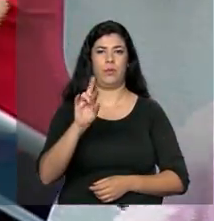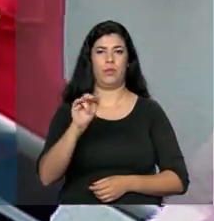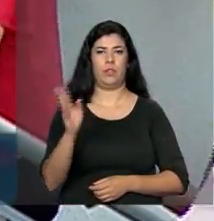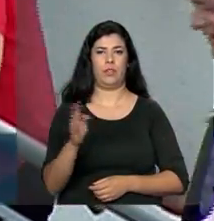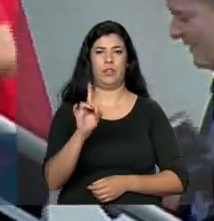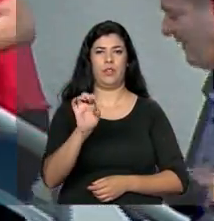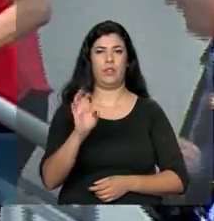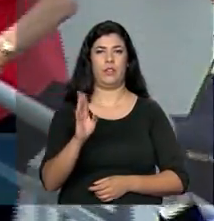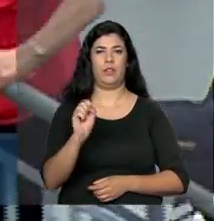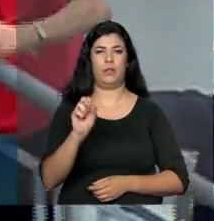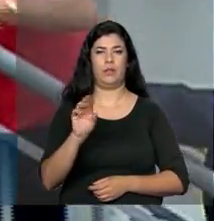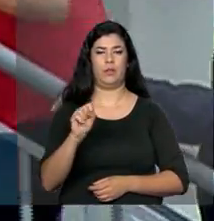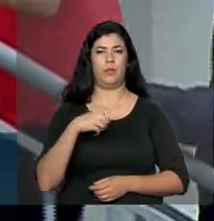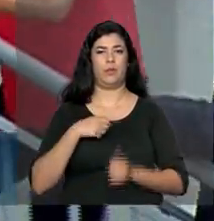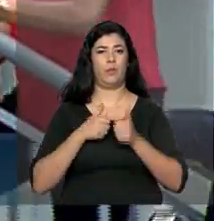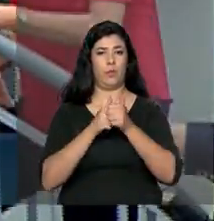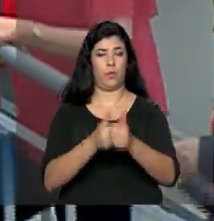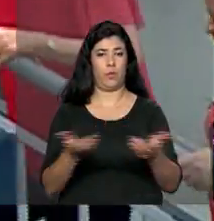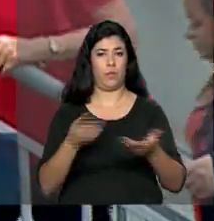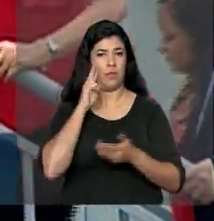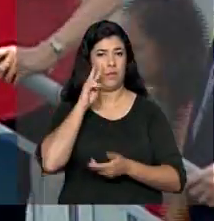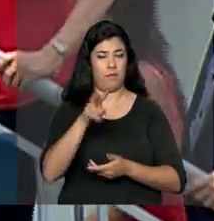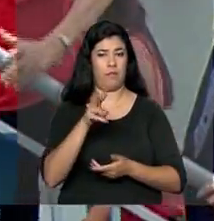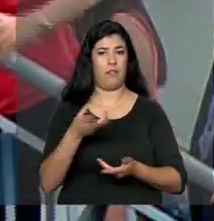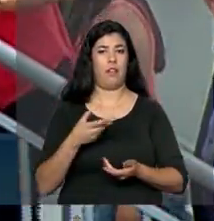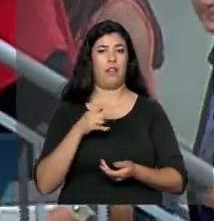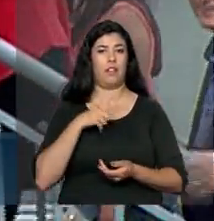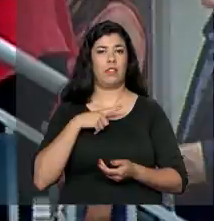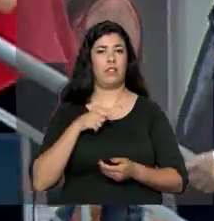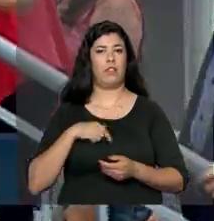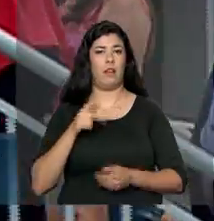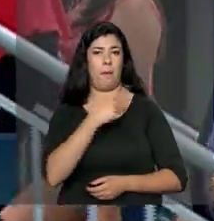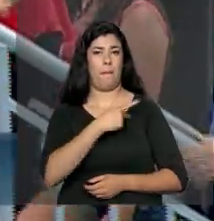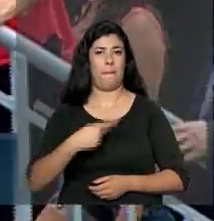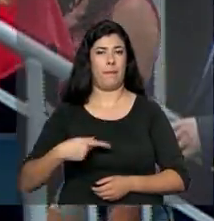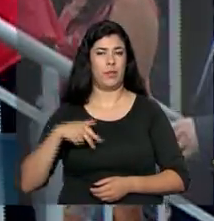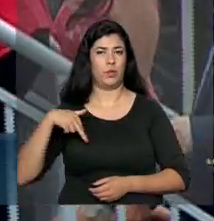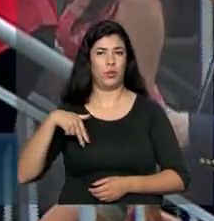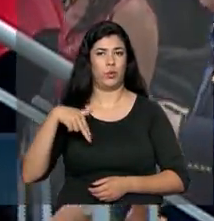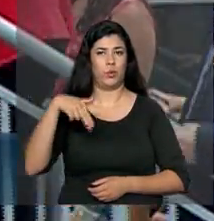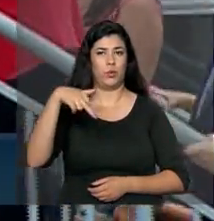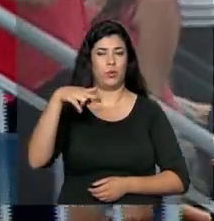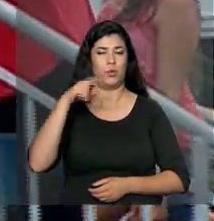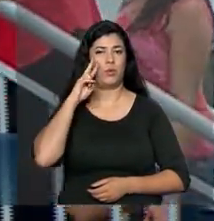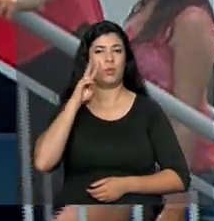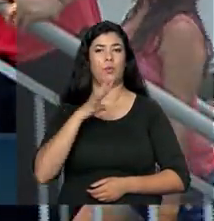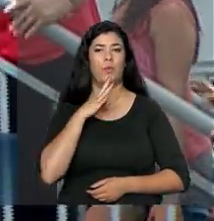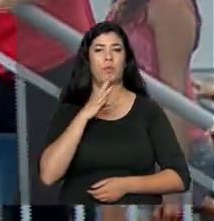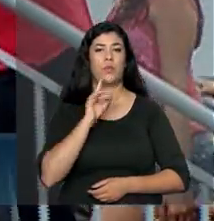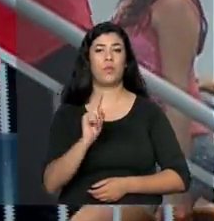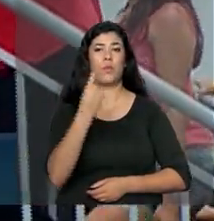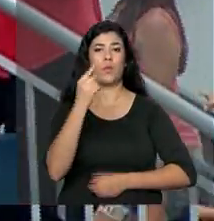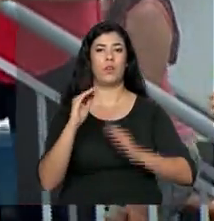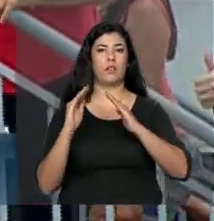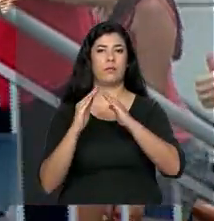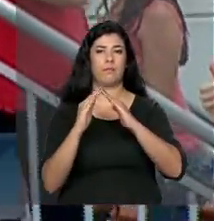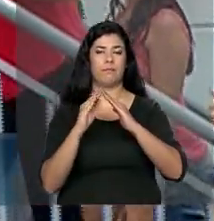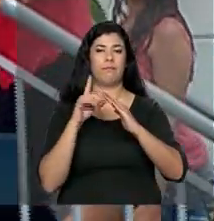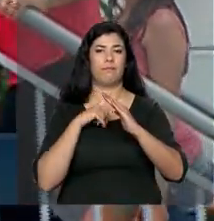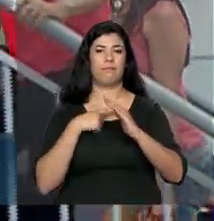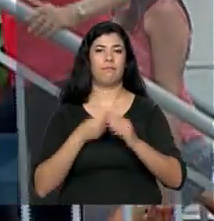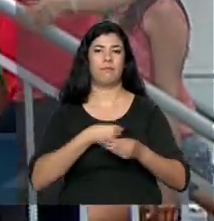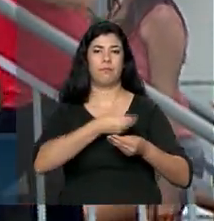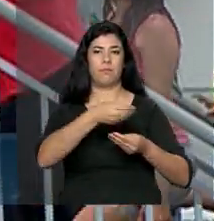Souza neste momento você acompanha nas imagens a presidenta subindo as escadas para conhecer uma das unidades que serão